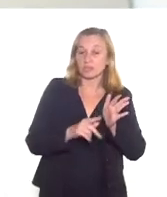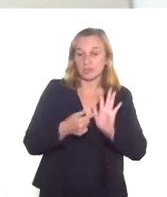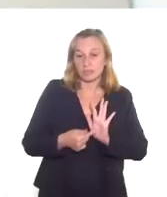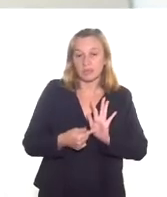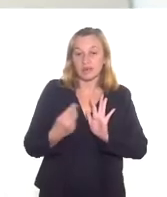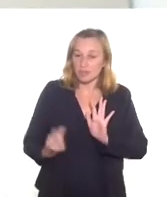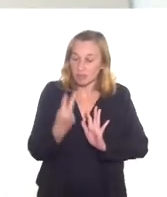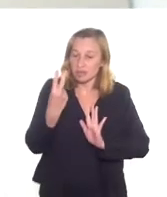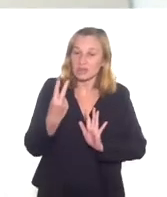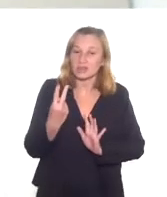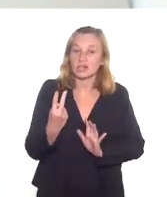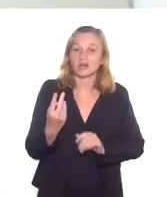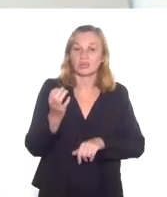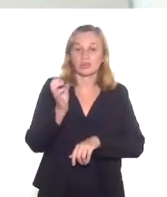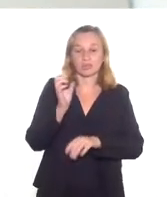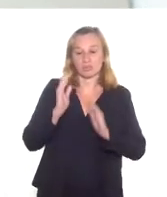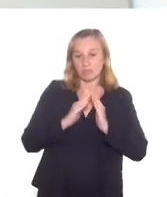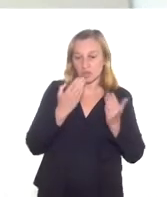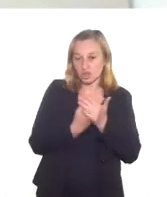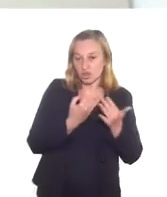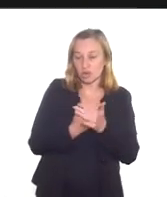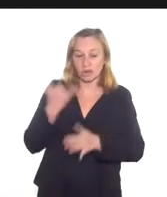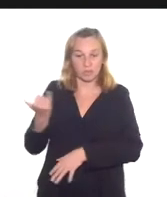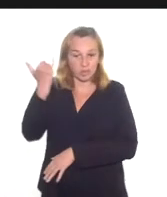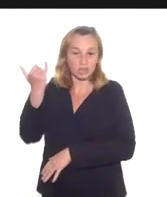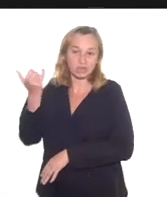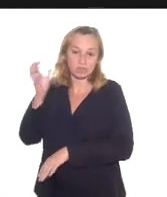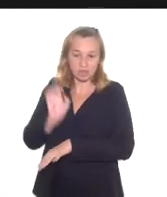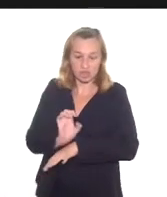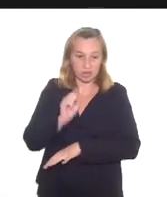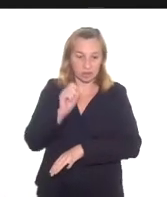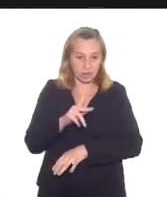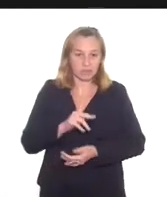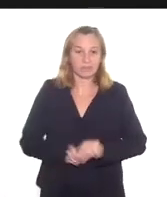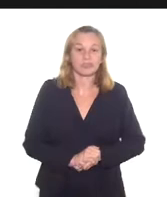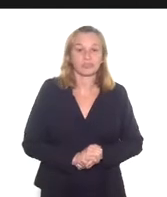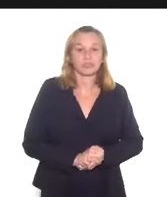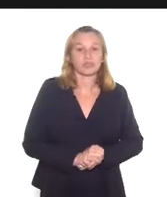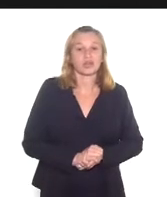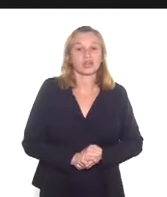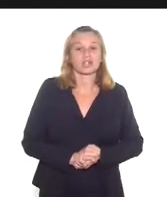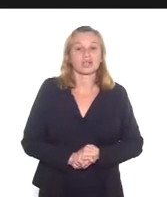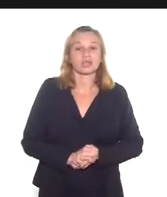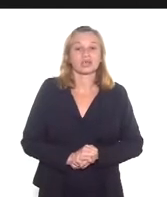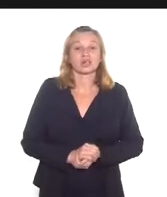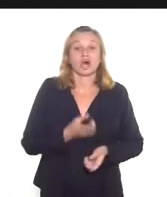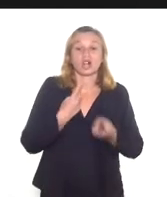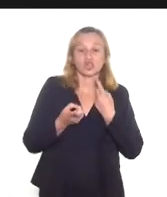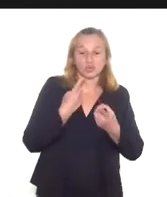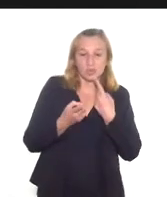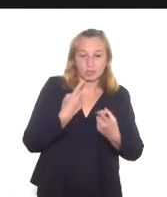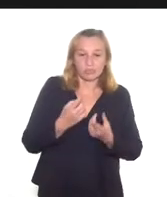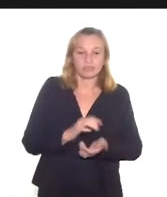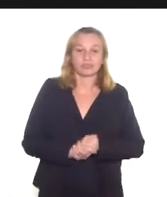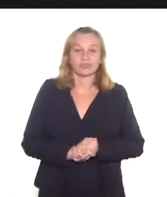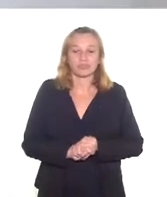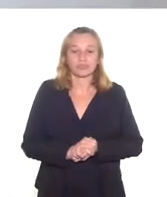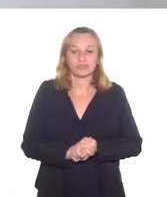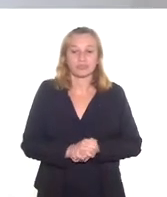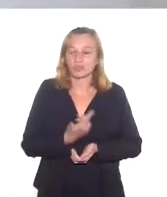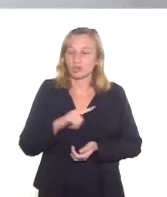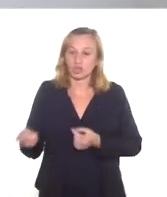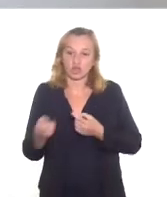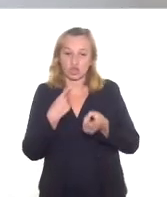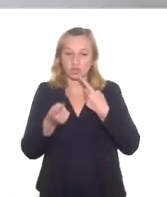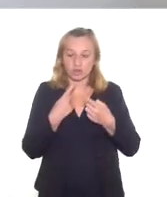escola, uma região tão importante do Estado. Ok. Com os pareceres emitidos, em discussão. Não havendo